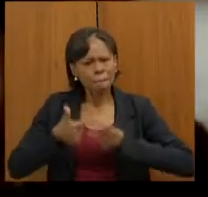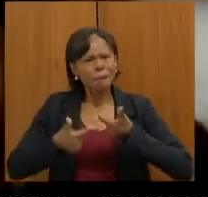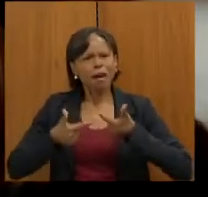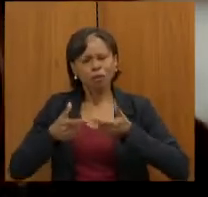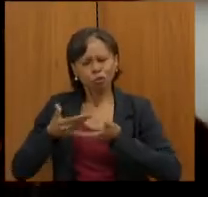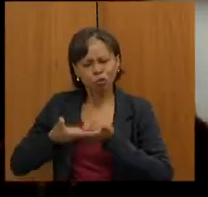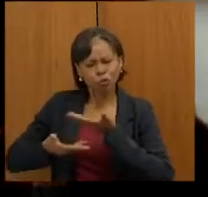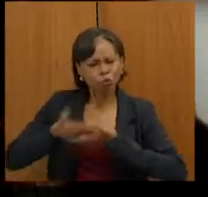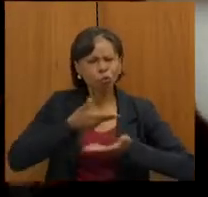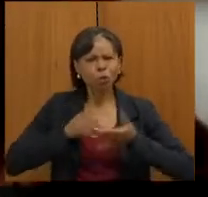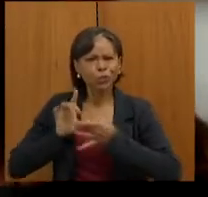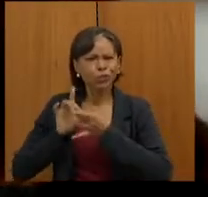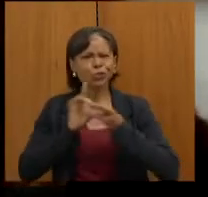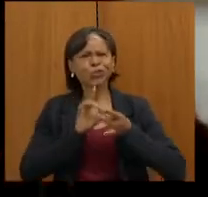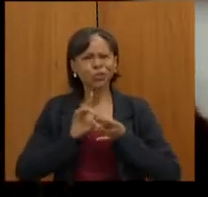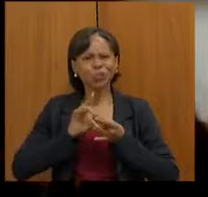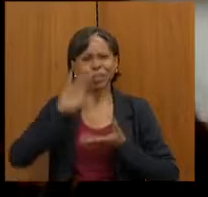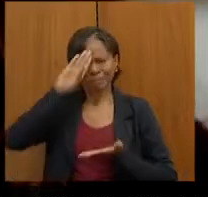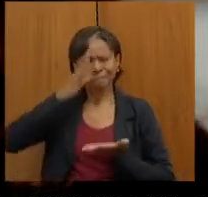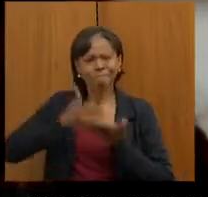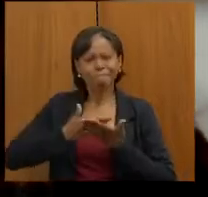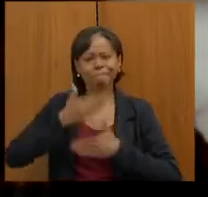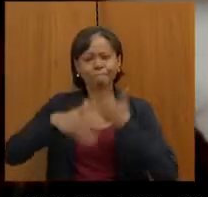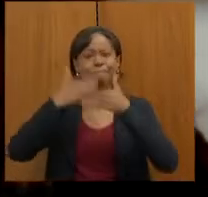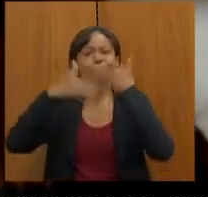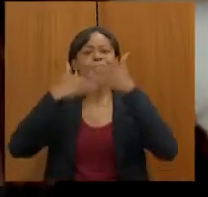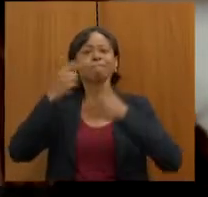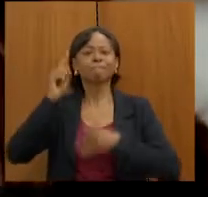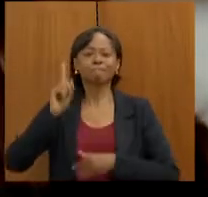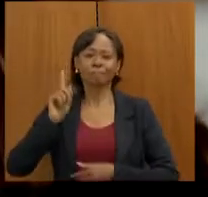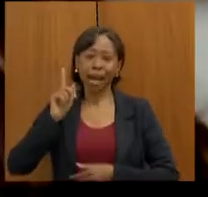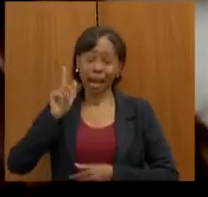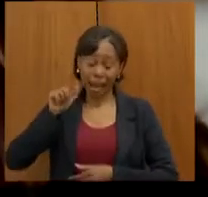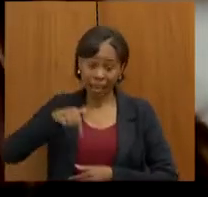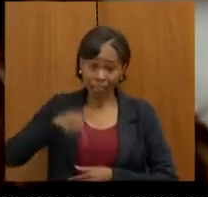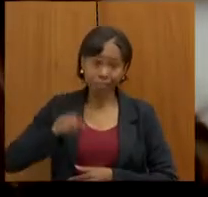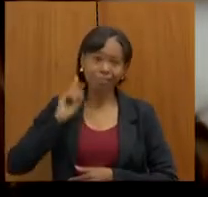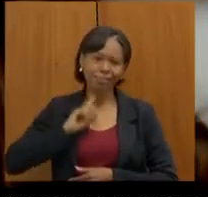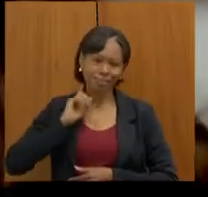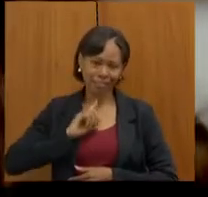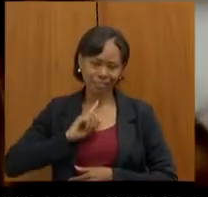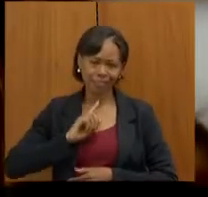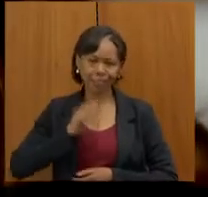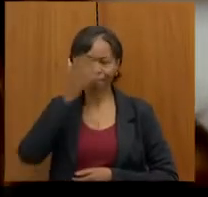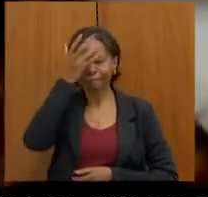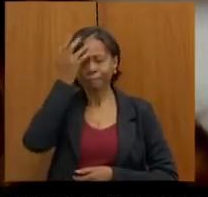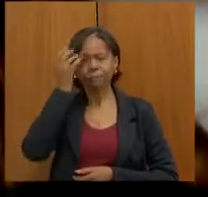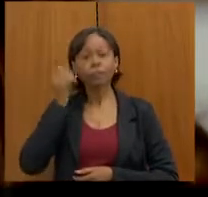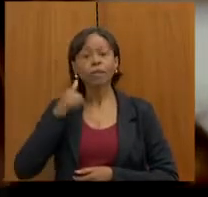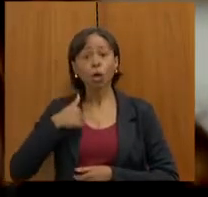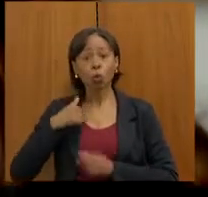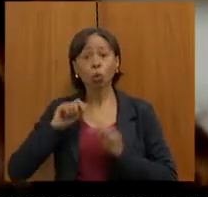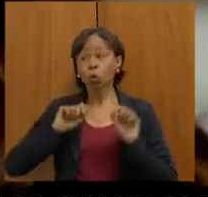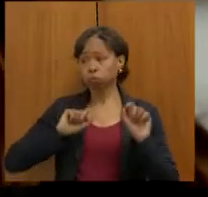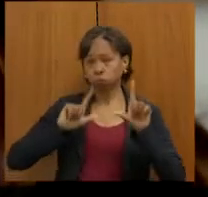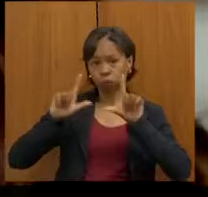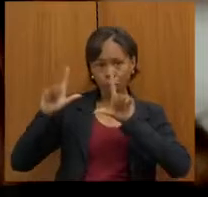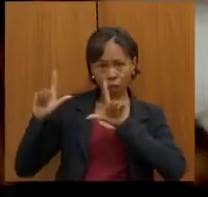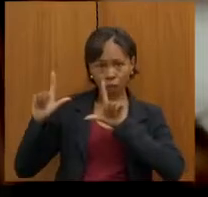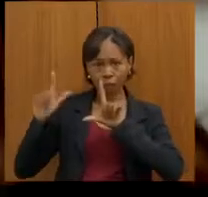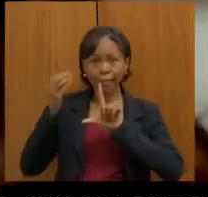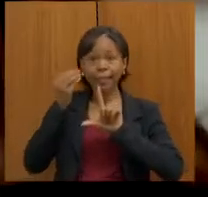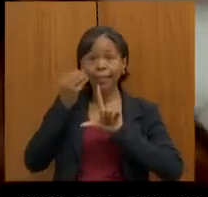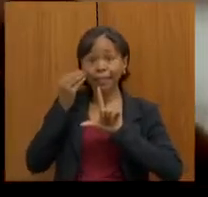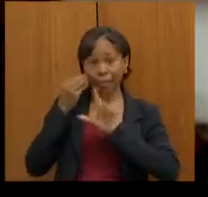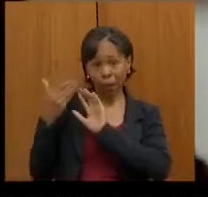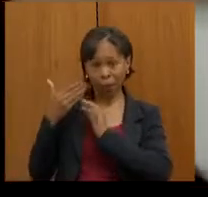acredito que nós vamos avançar em estado de Minas Gerais eu fiz uma apresentação eu vou tentar passar aqui vamos